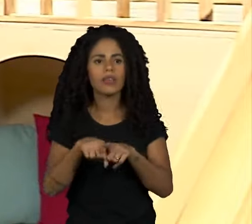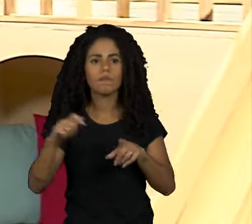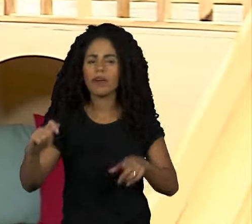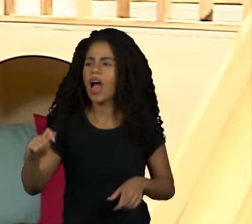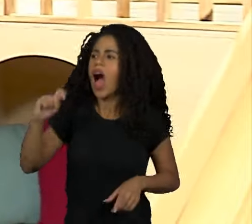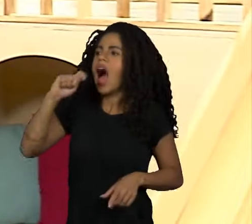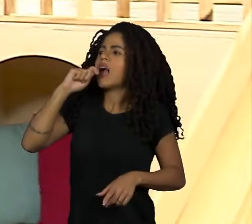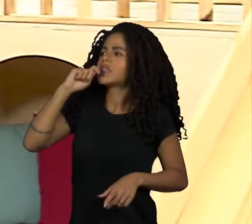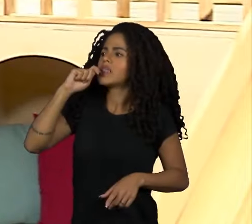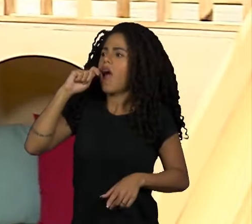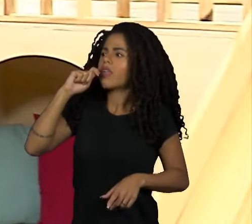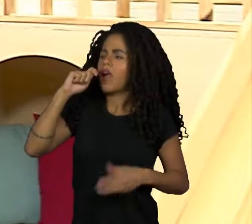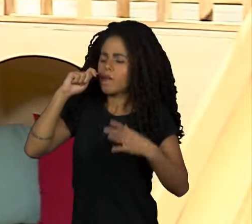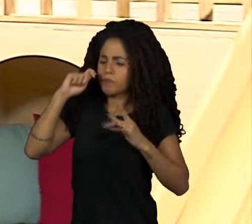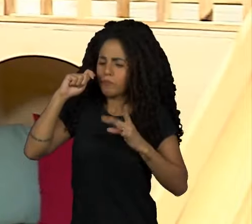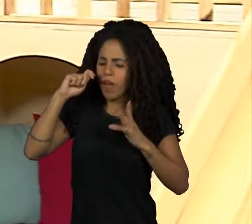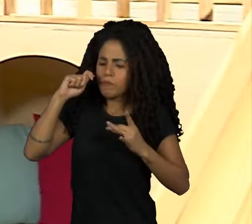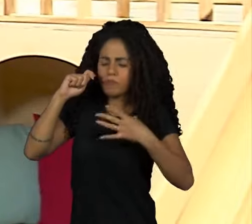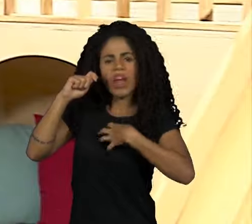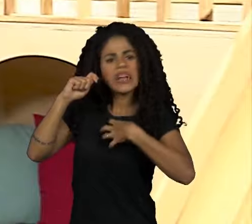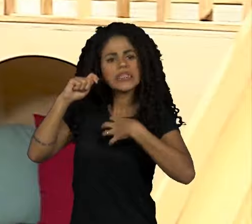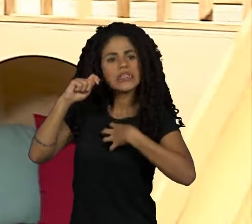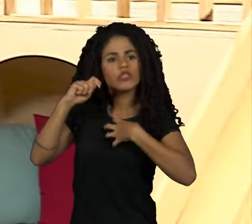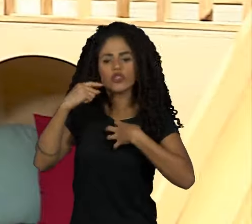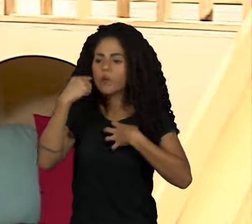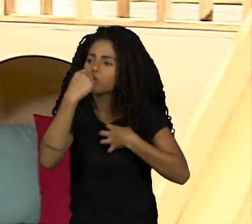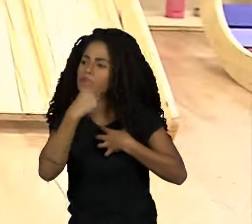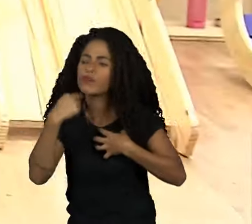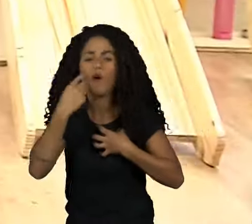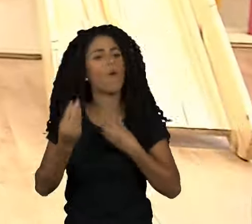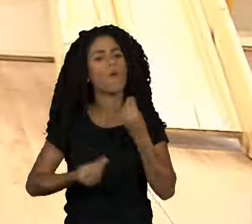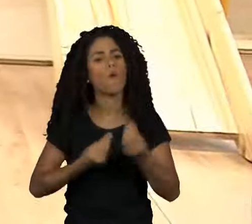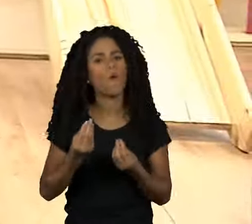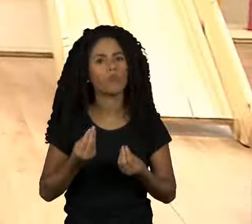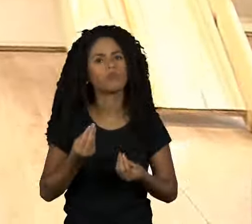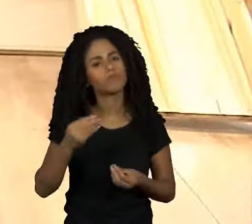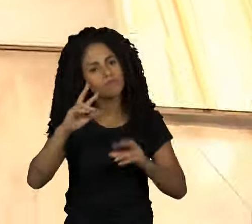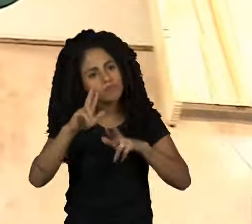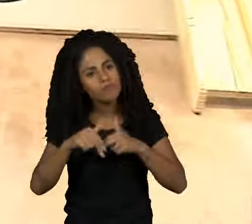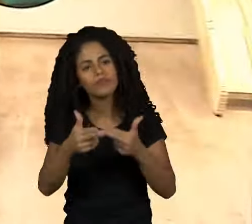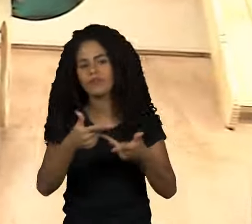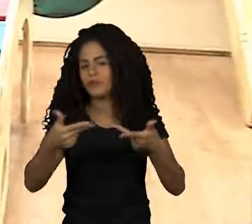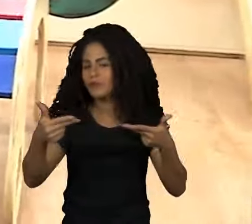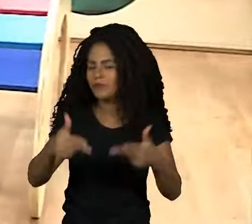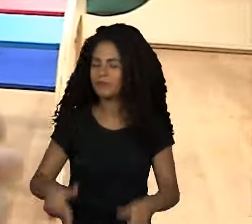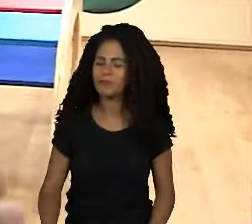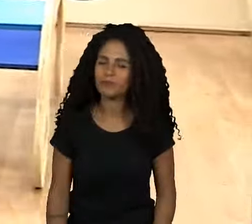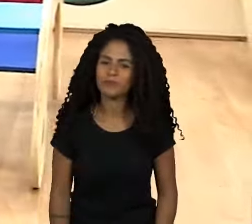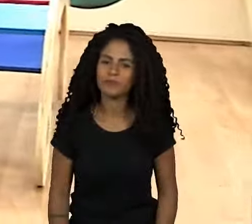ela está estimulando, ela está conhecendo ali a boca, como que ela vai falar. São essas coisas.